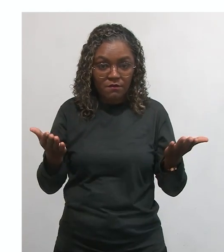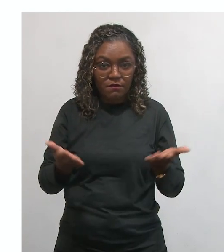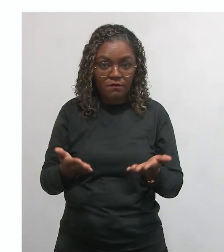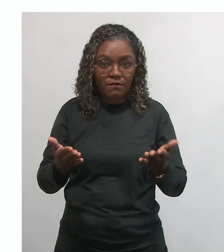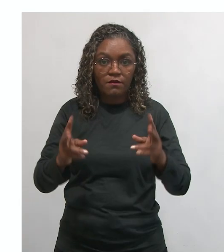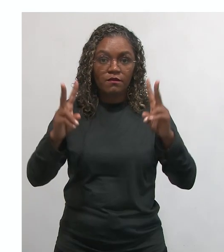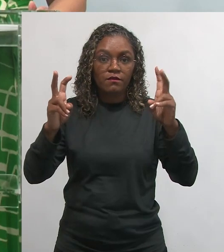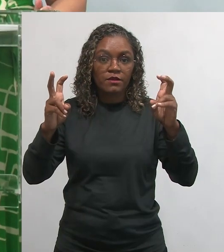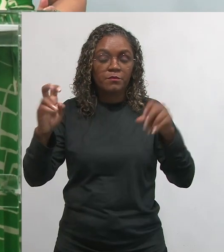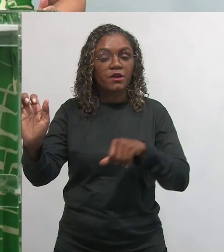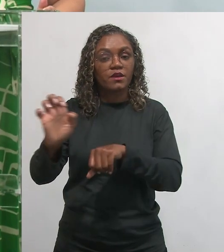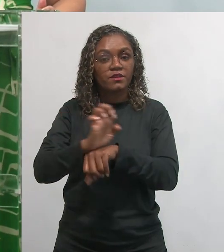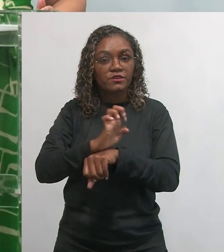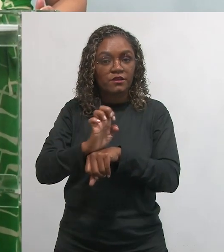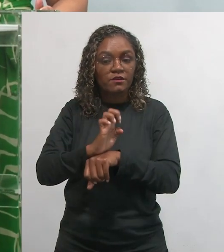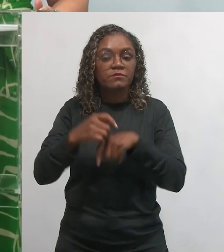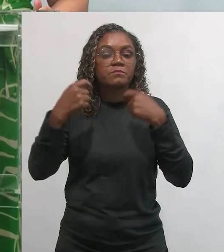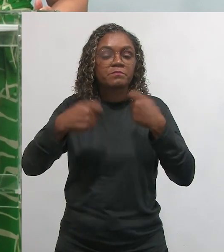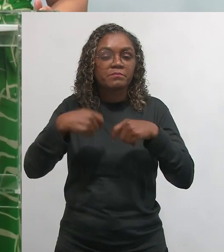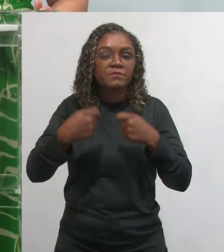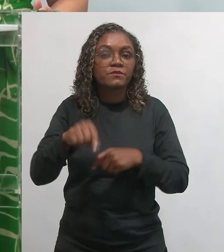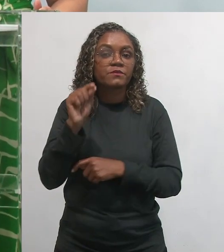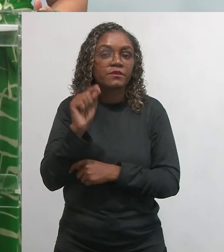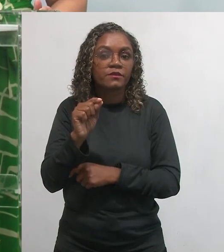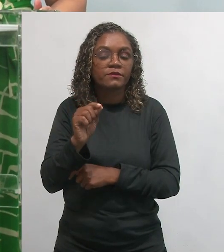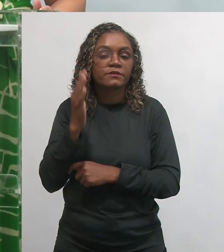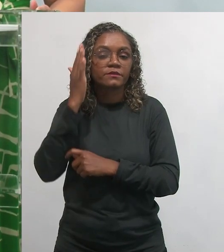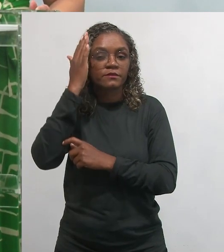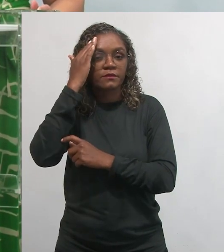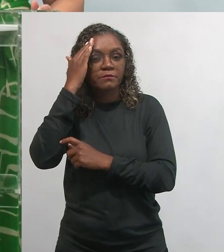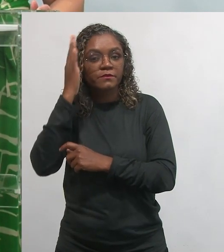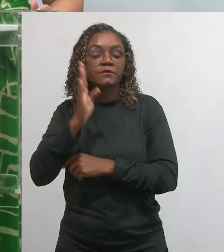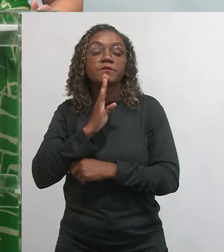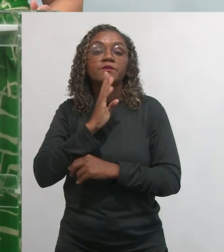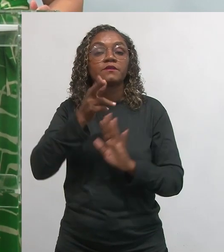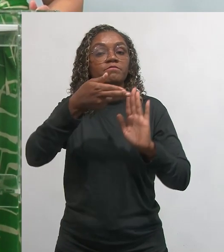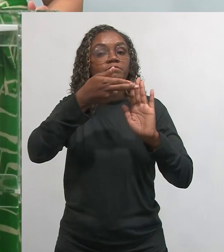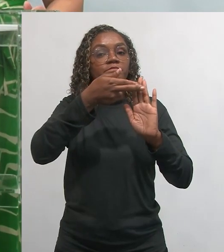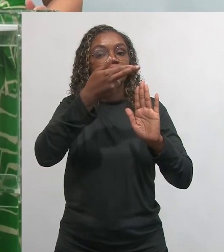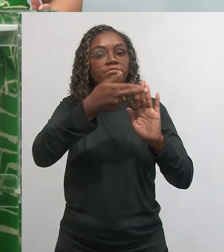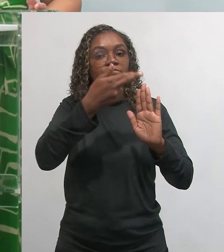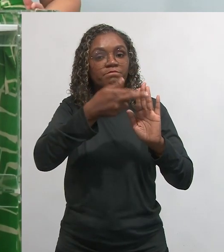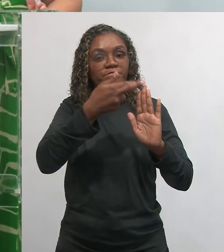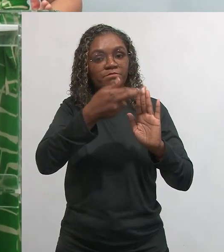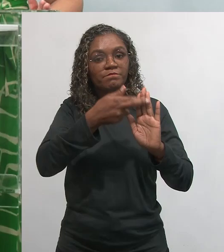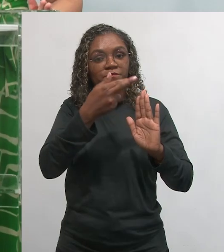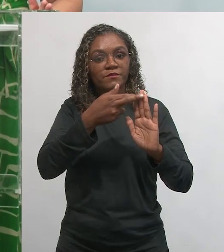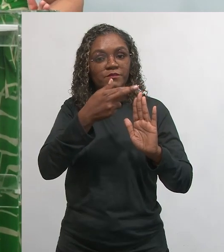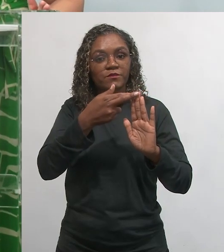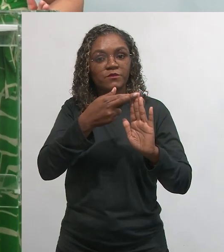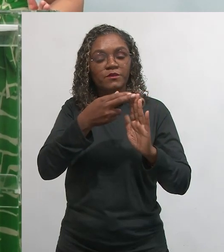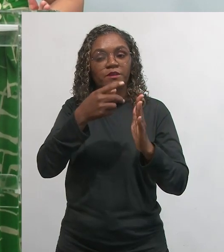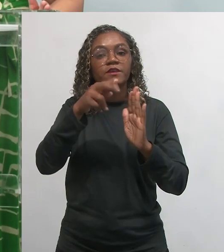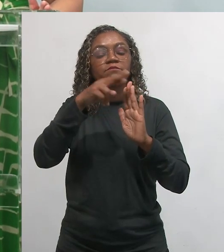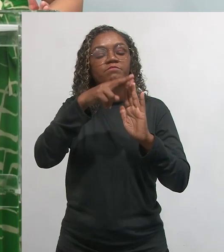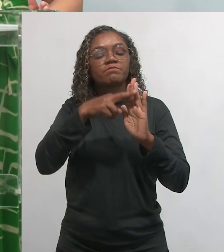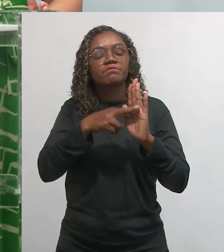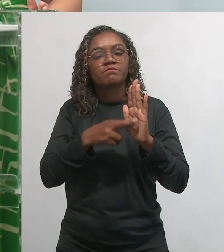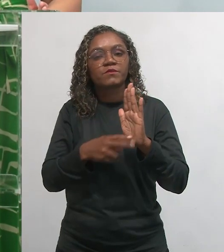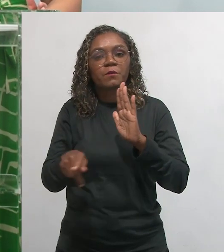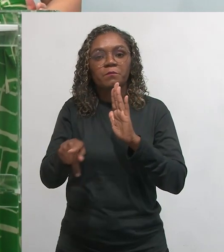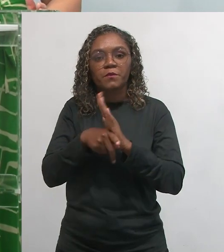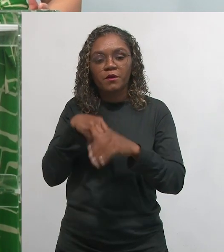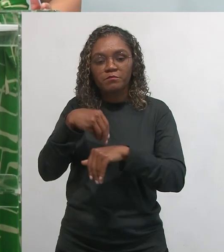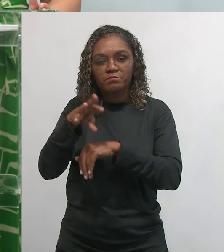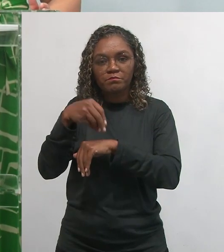do gestor escolar, nessa etapa de estágio, é essencial que nós façamos o conhecimento da